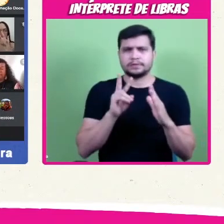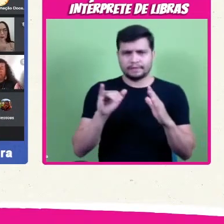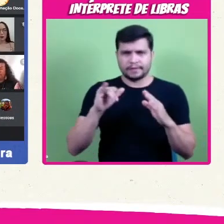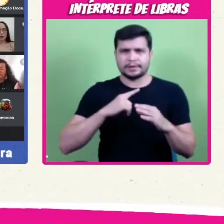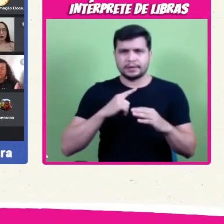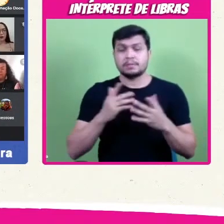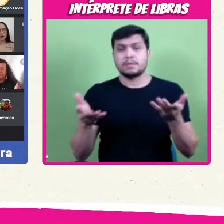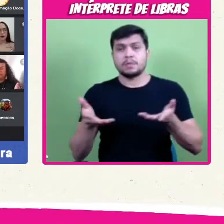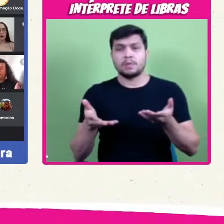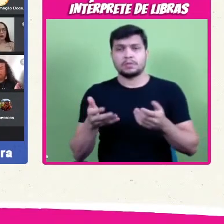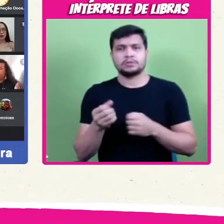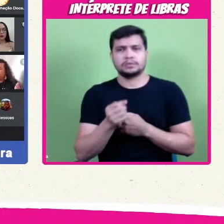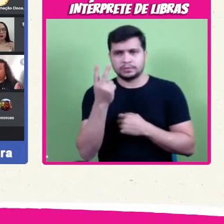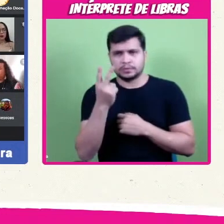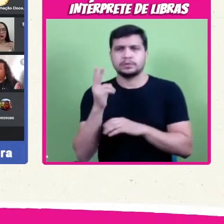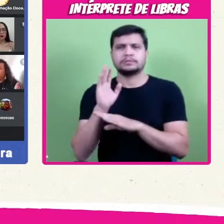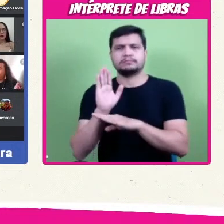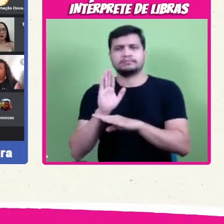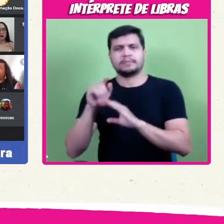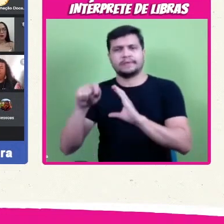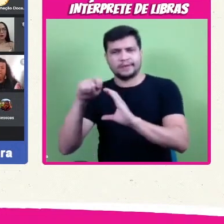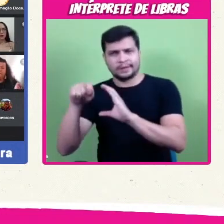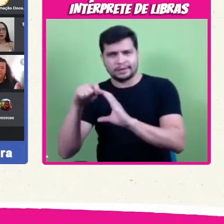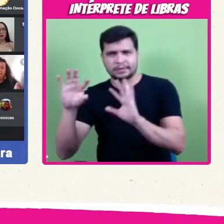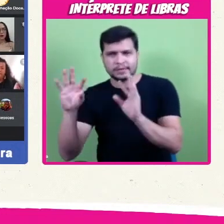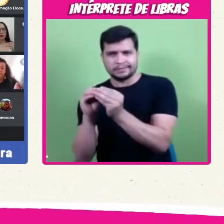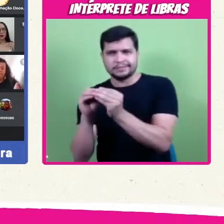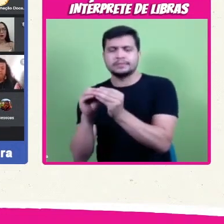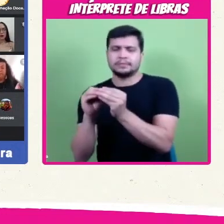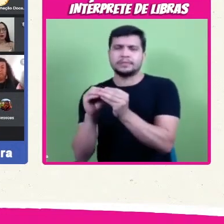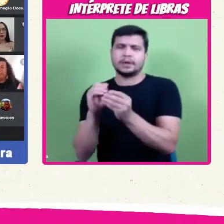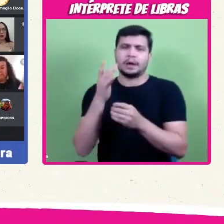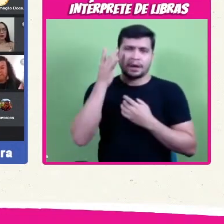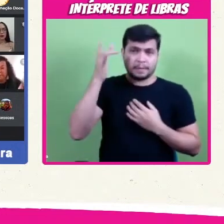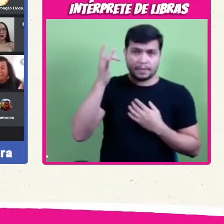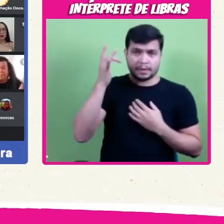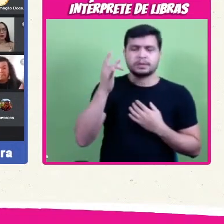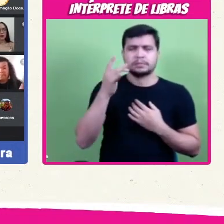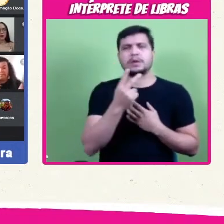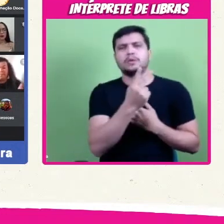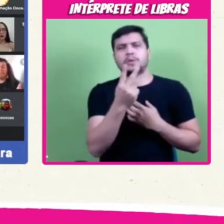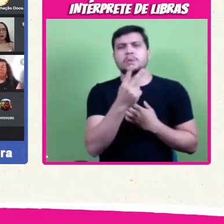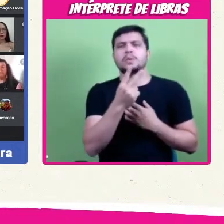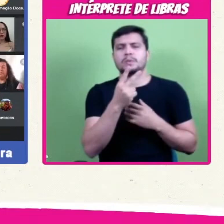hoje e 2 amanhã, que compõem essa perspectiva da